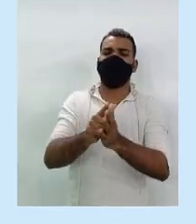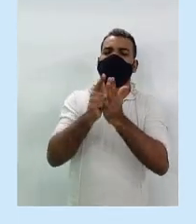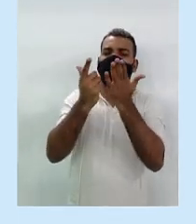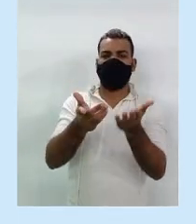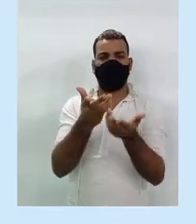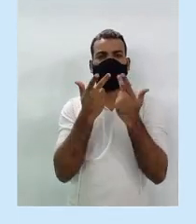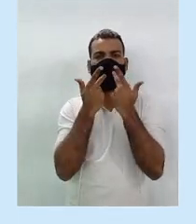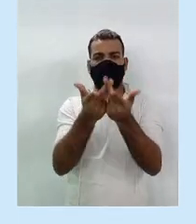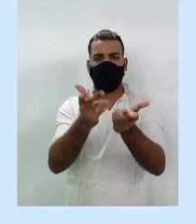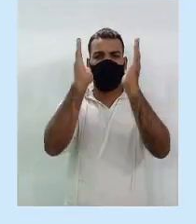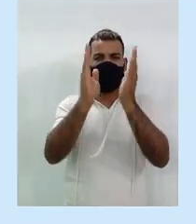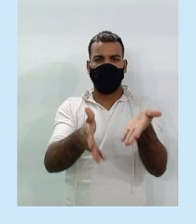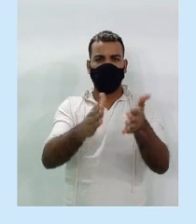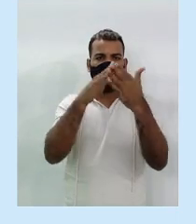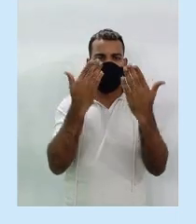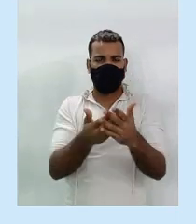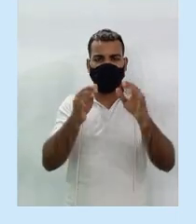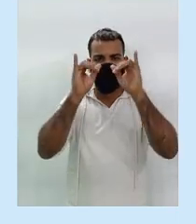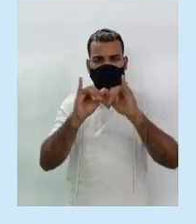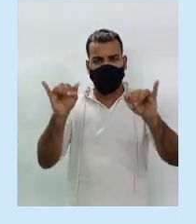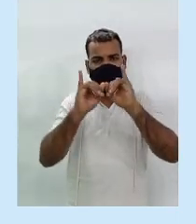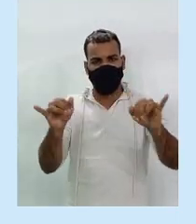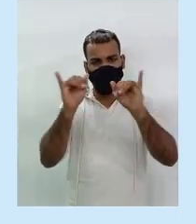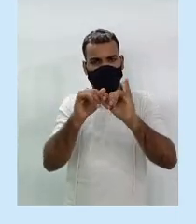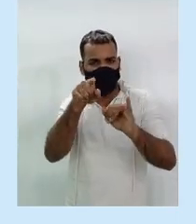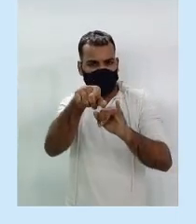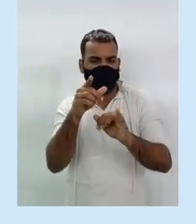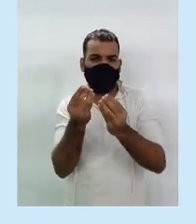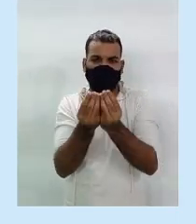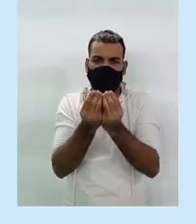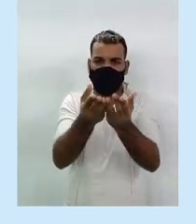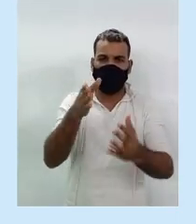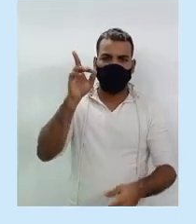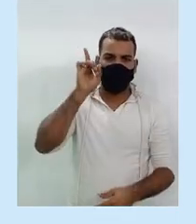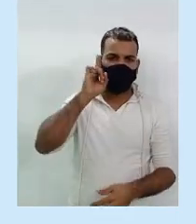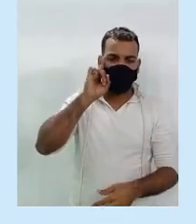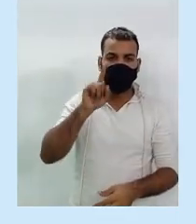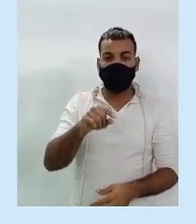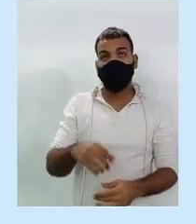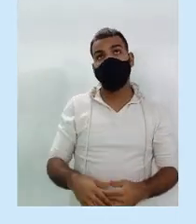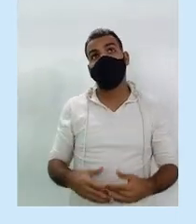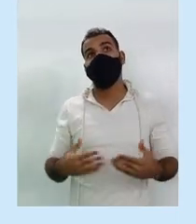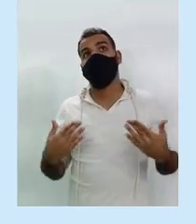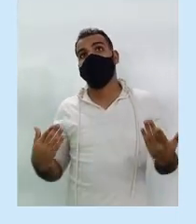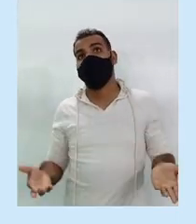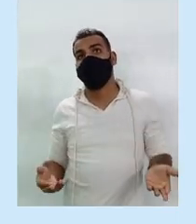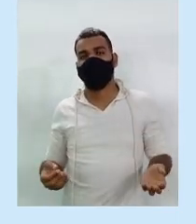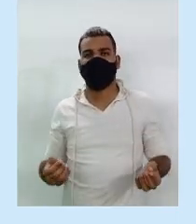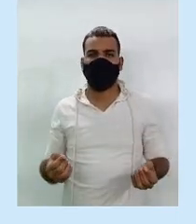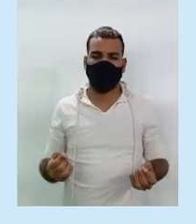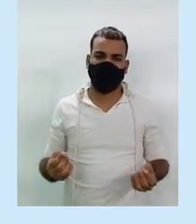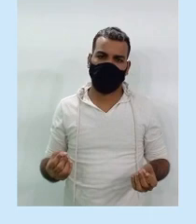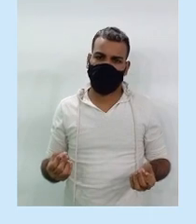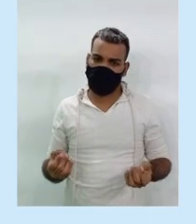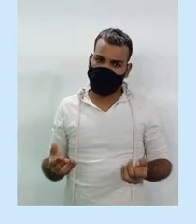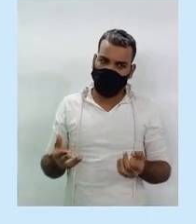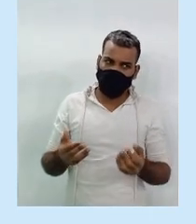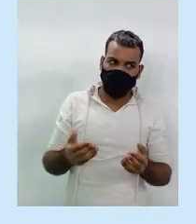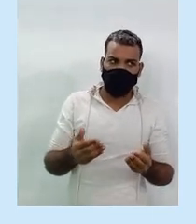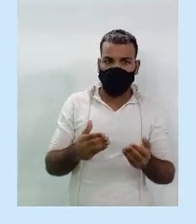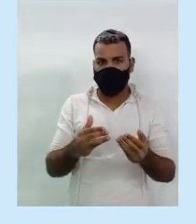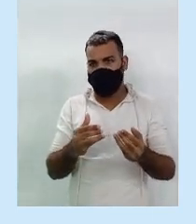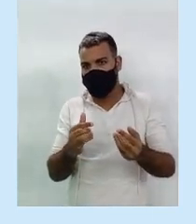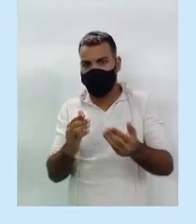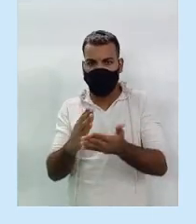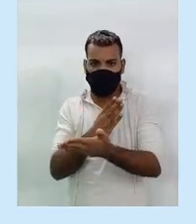já falei na escola, dando as informações pertinentes do dia a dia. Ou então, para aqueles que não querem elaborar